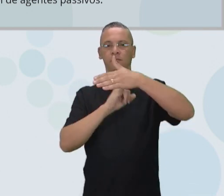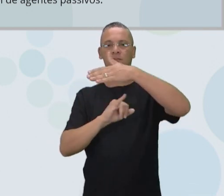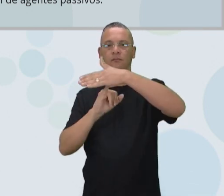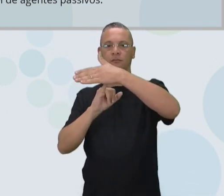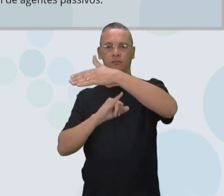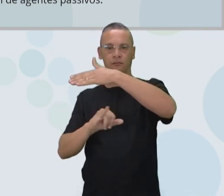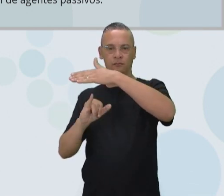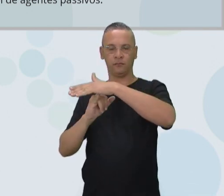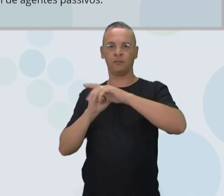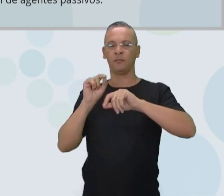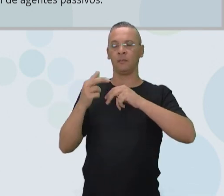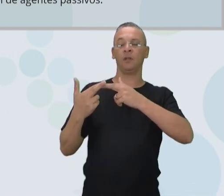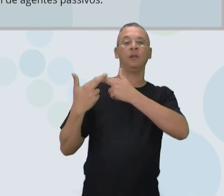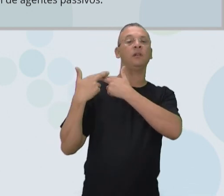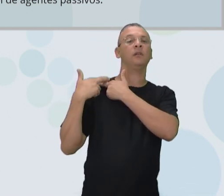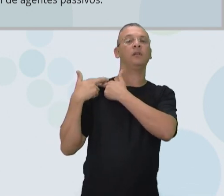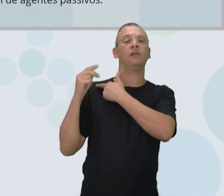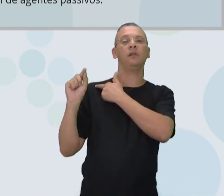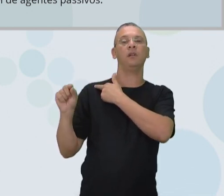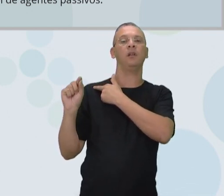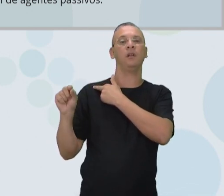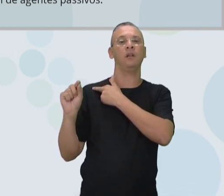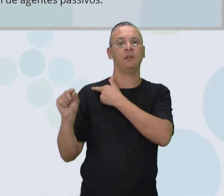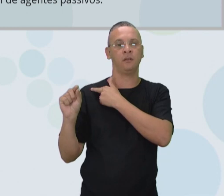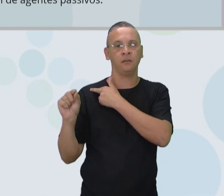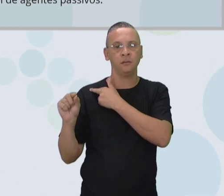civil, o papel de